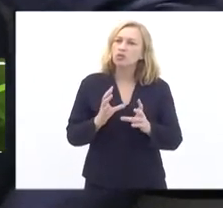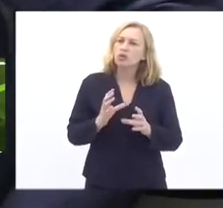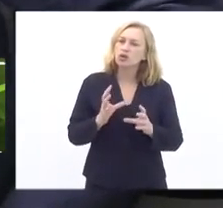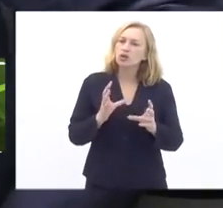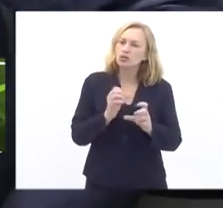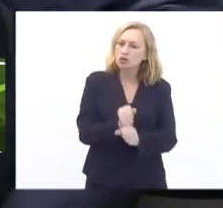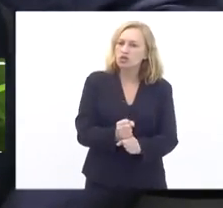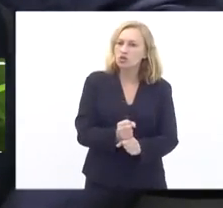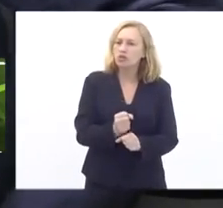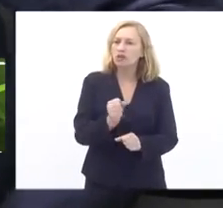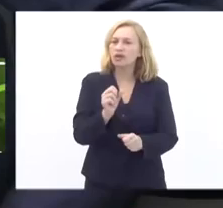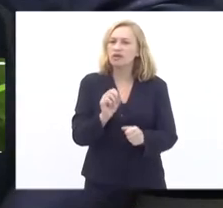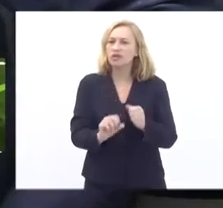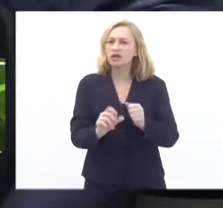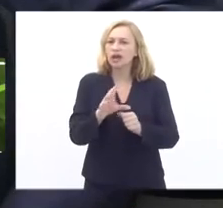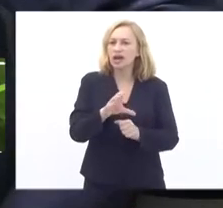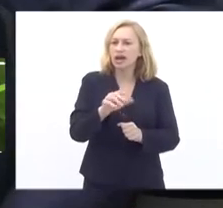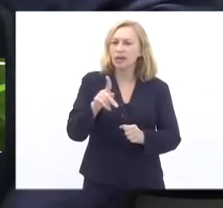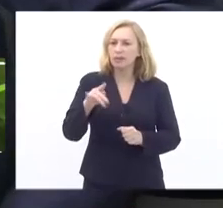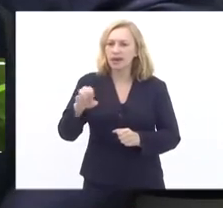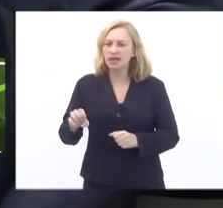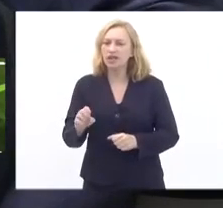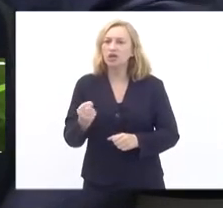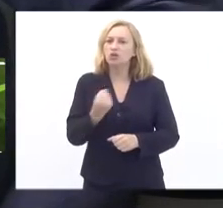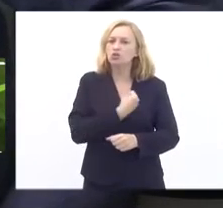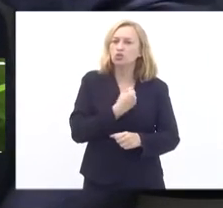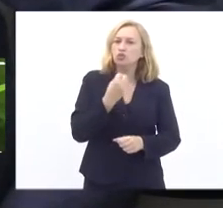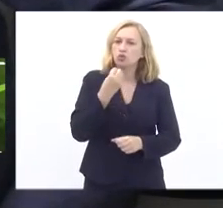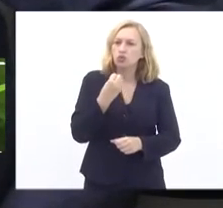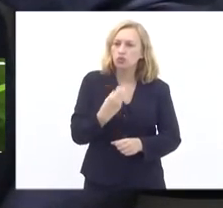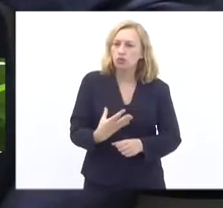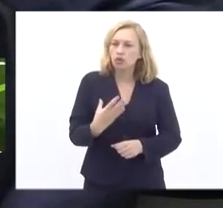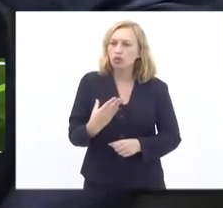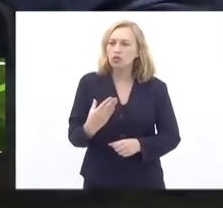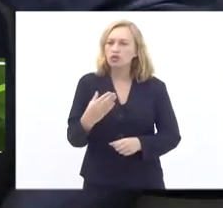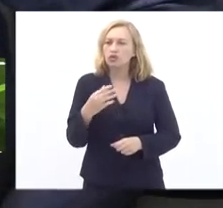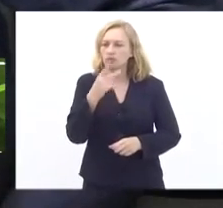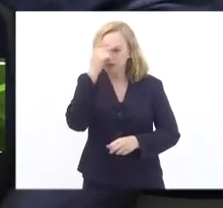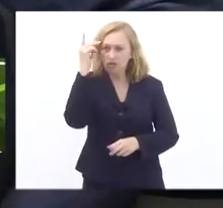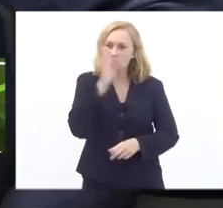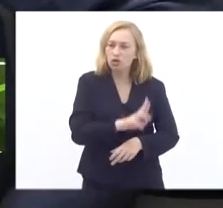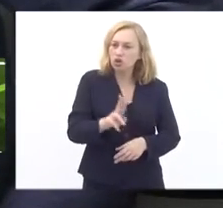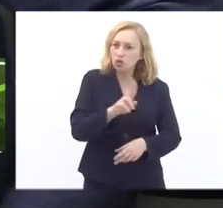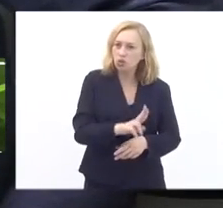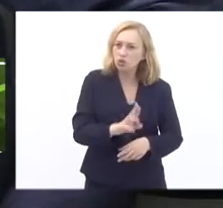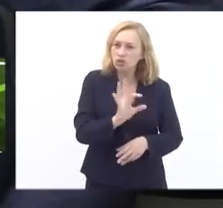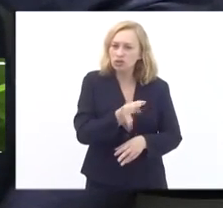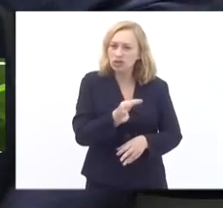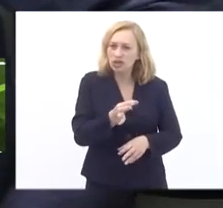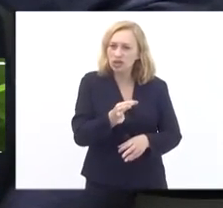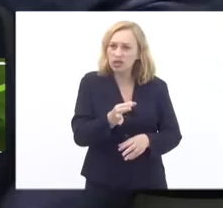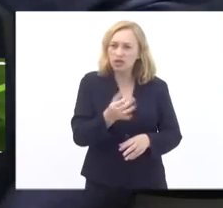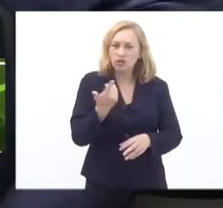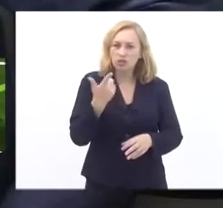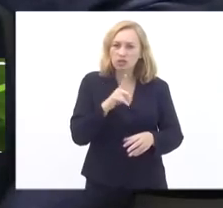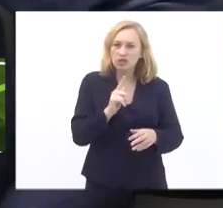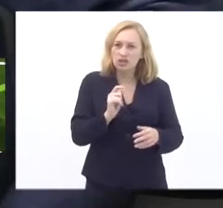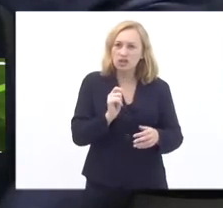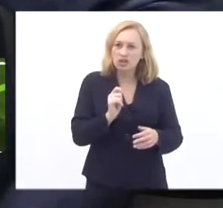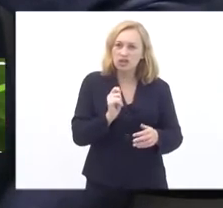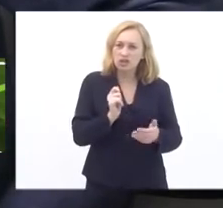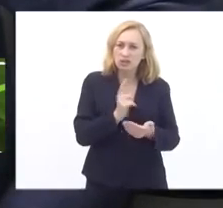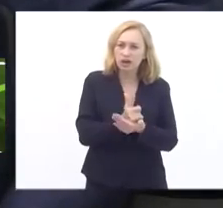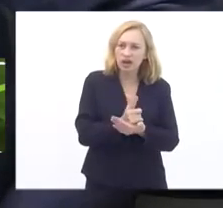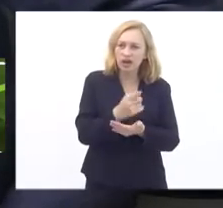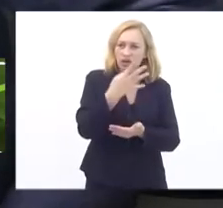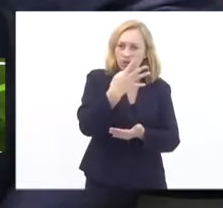se chegasse numa quantidade de passageiros mínima que cobrisse os custos operacionais. Esses